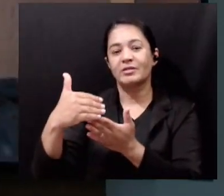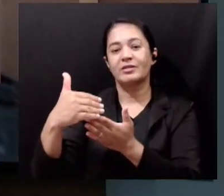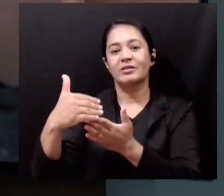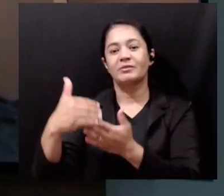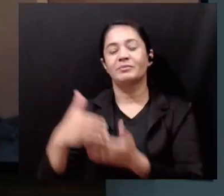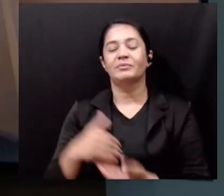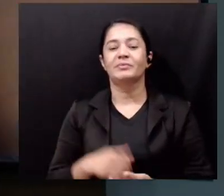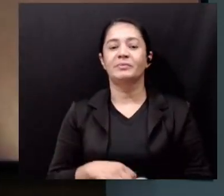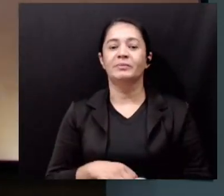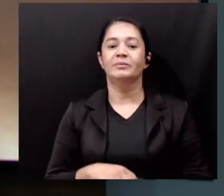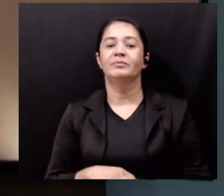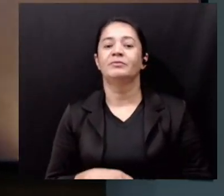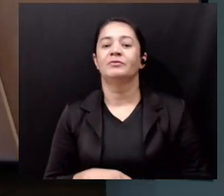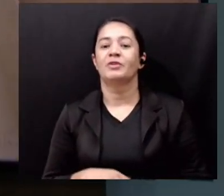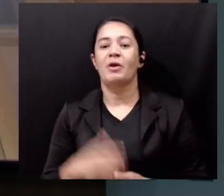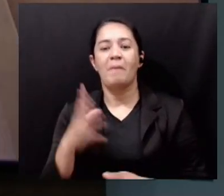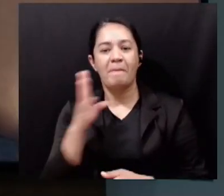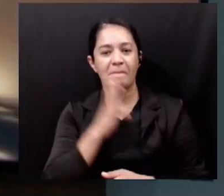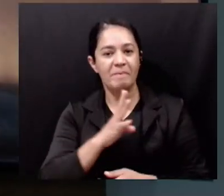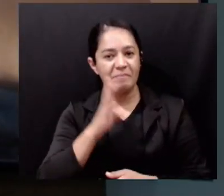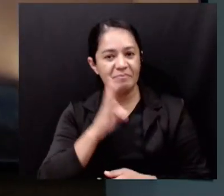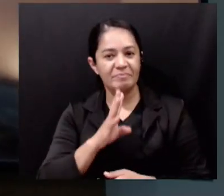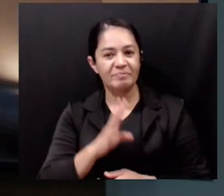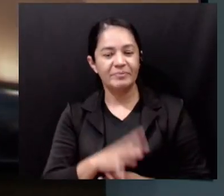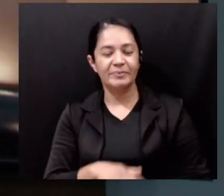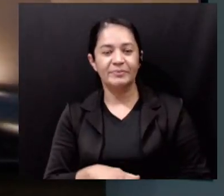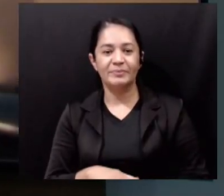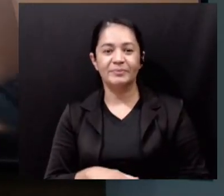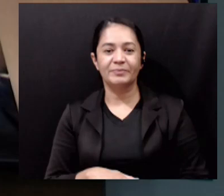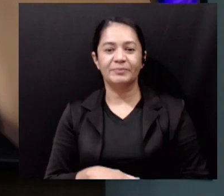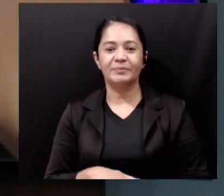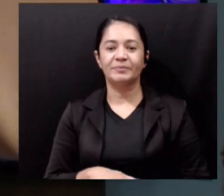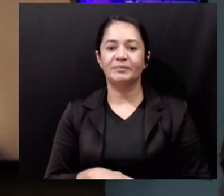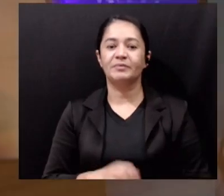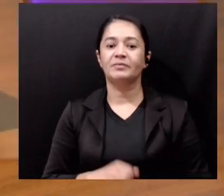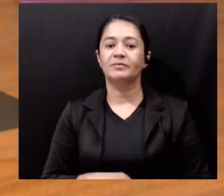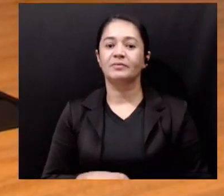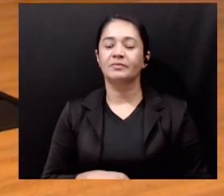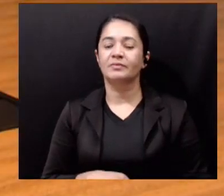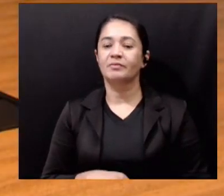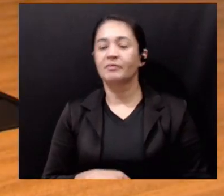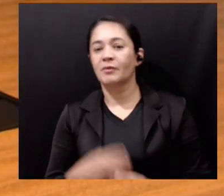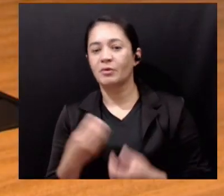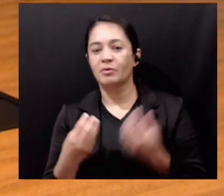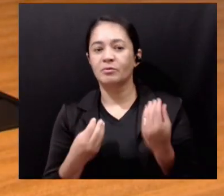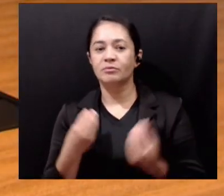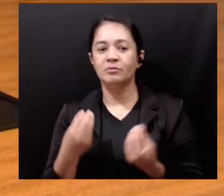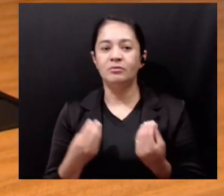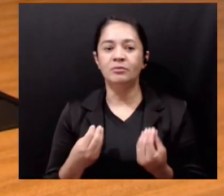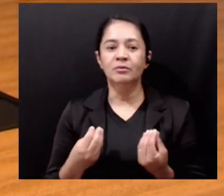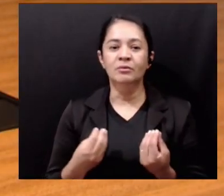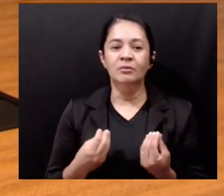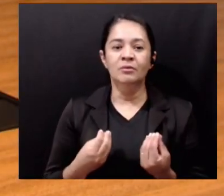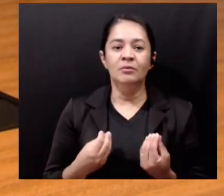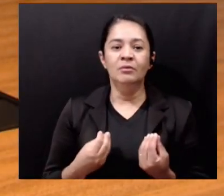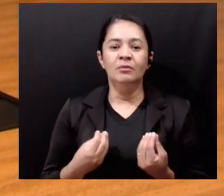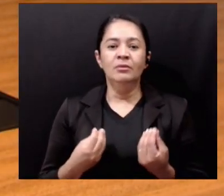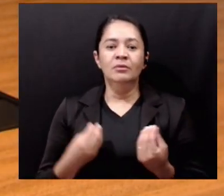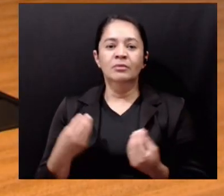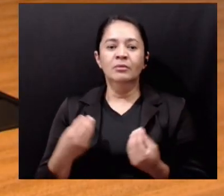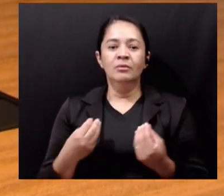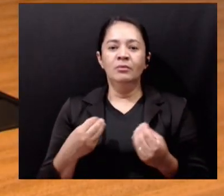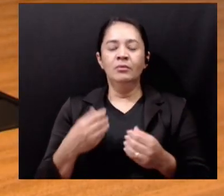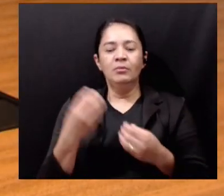Que ficou algo bem legal. Bom, e não tem como a gente negar que isso impulsiona aí